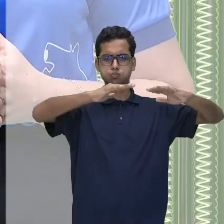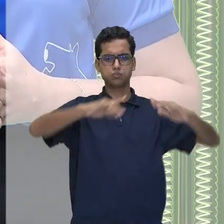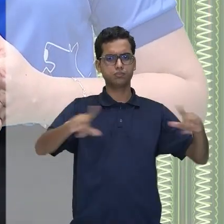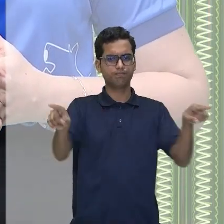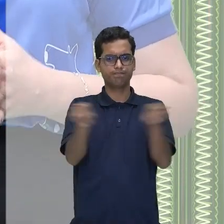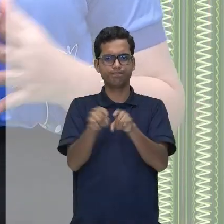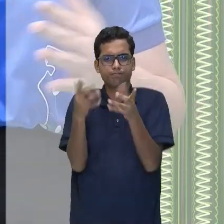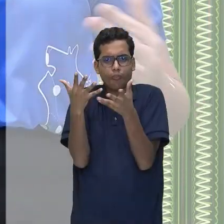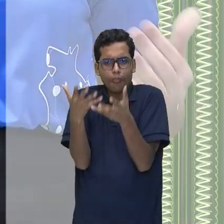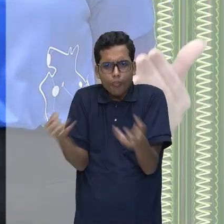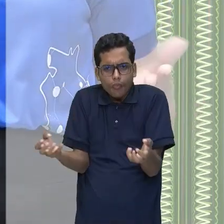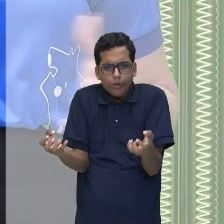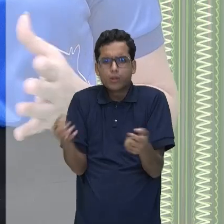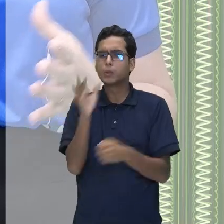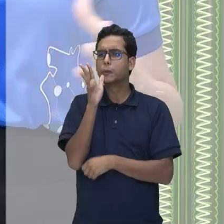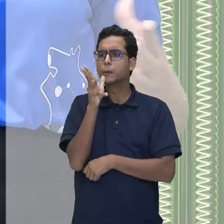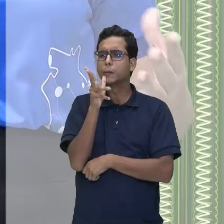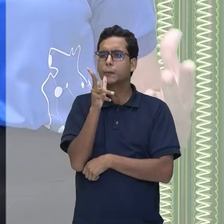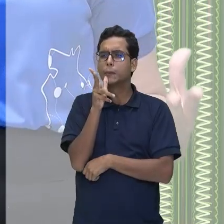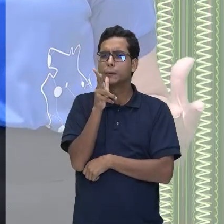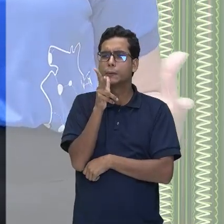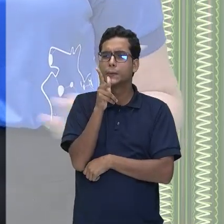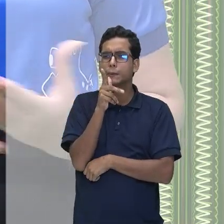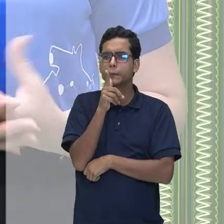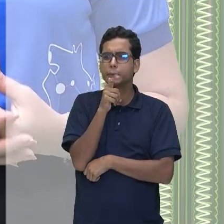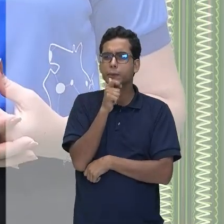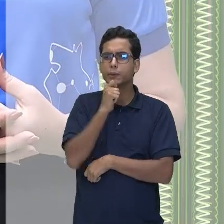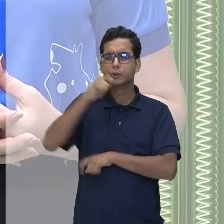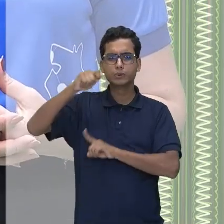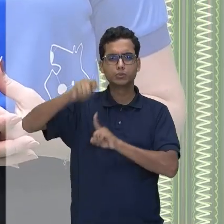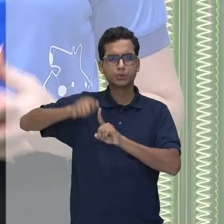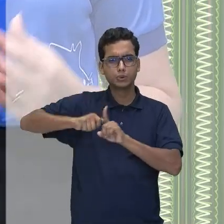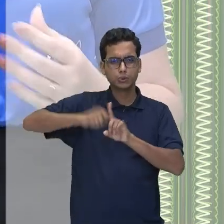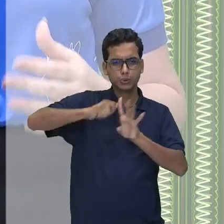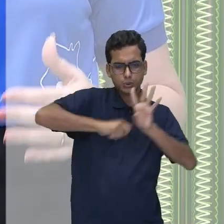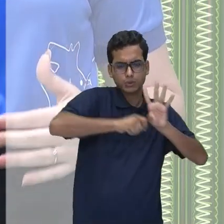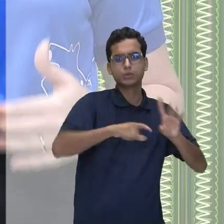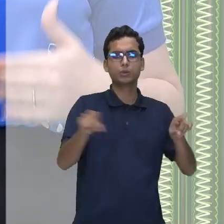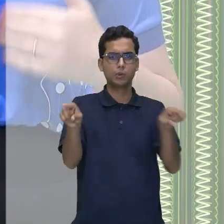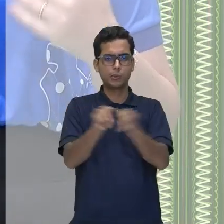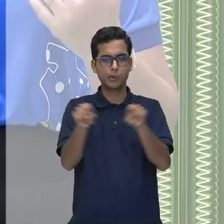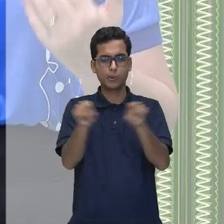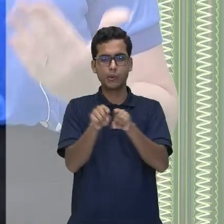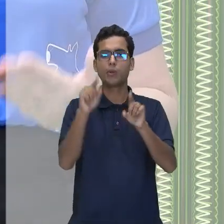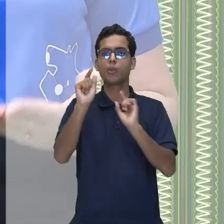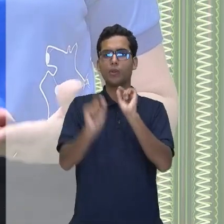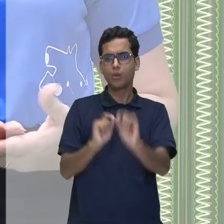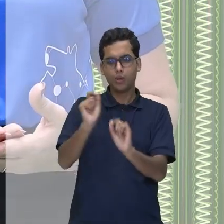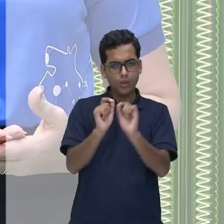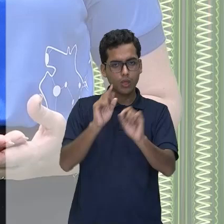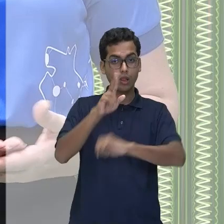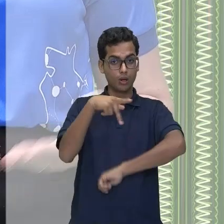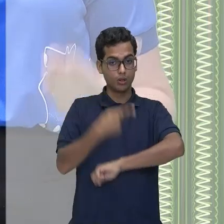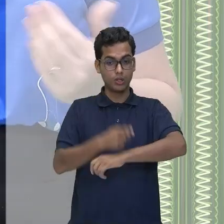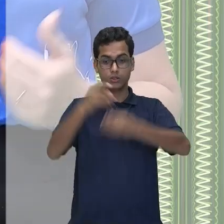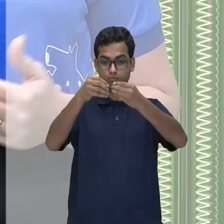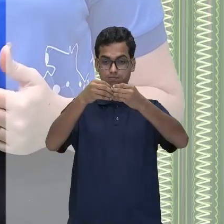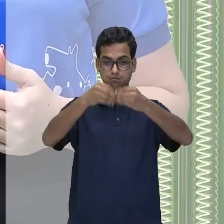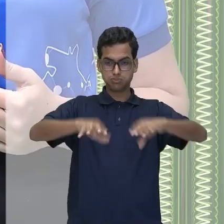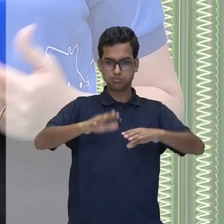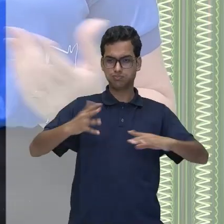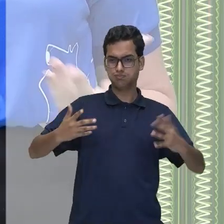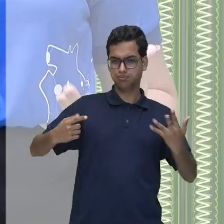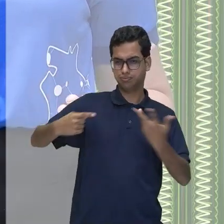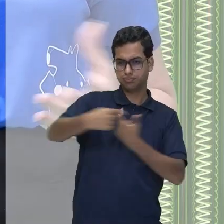ele tem se estendido, né, se esticado mais do que deveria, causando aí vários prejuízos